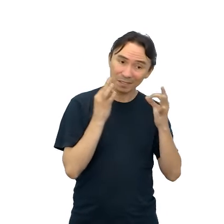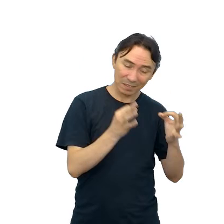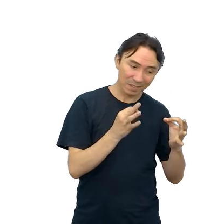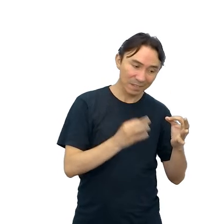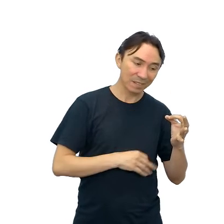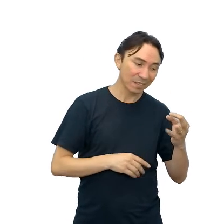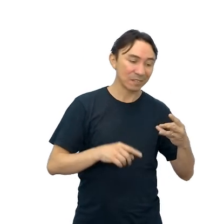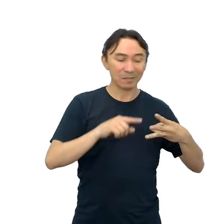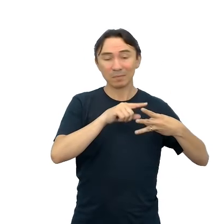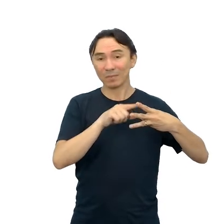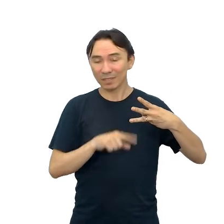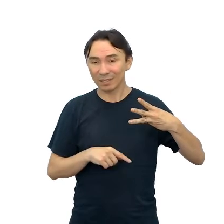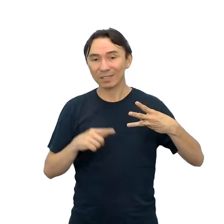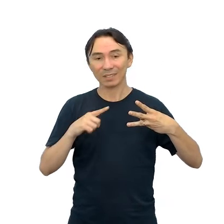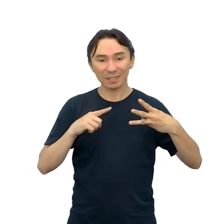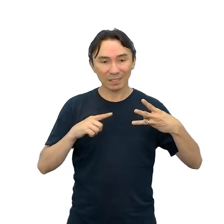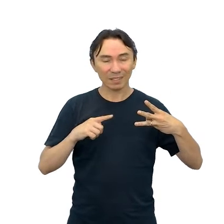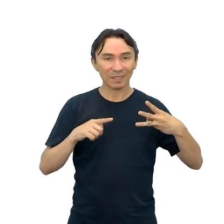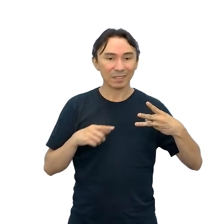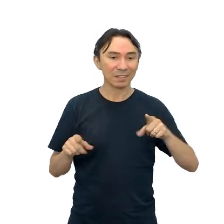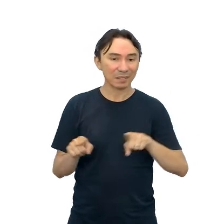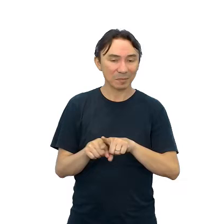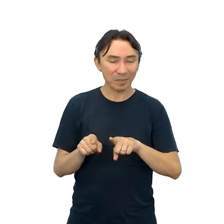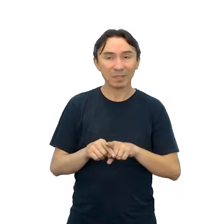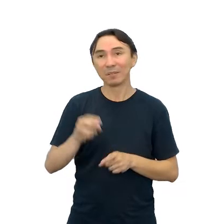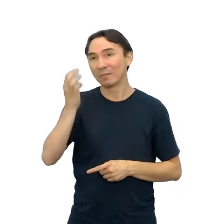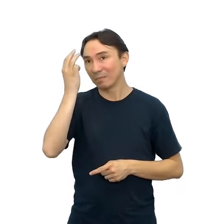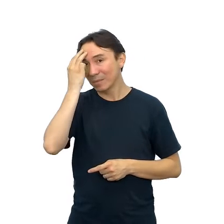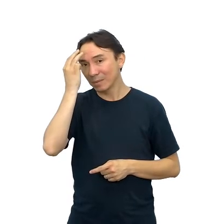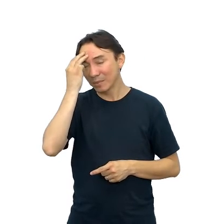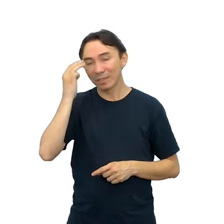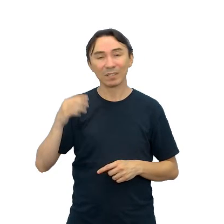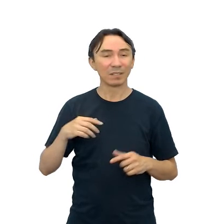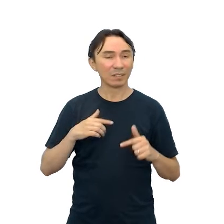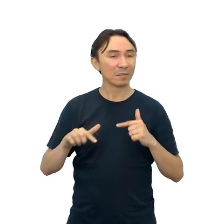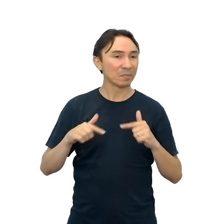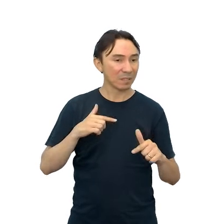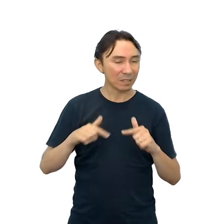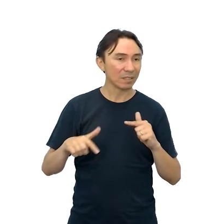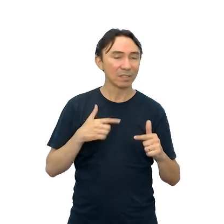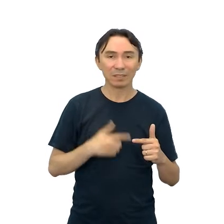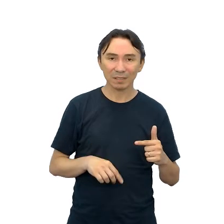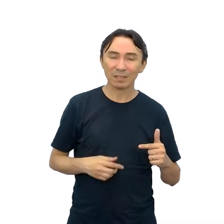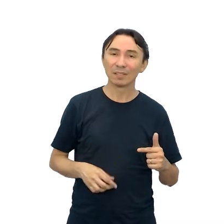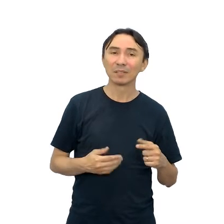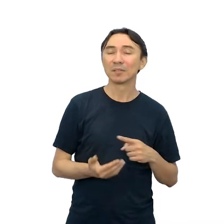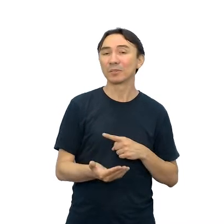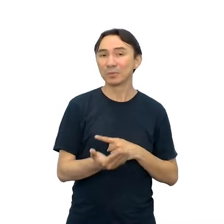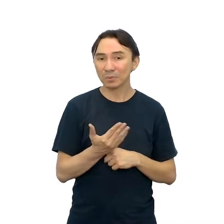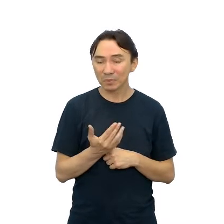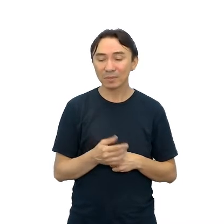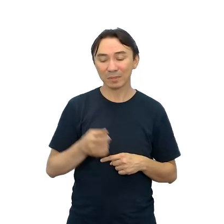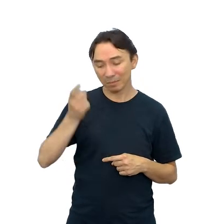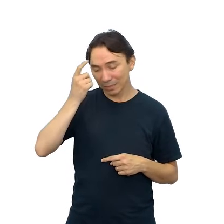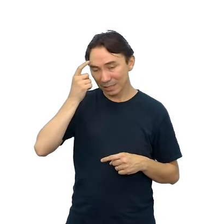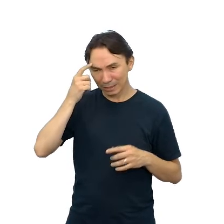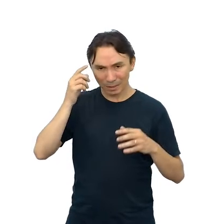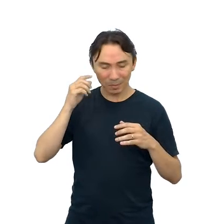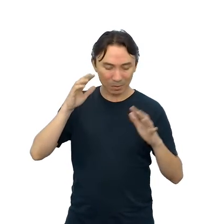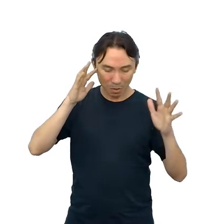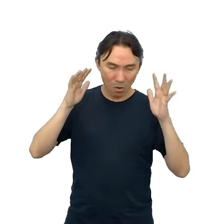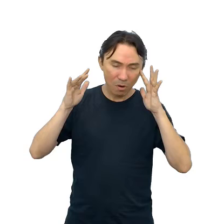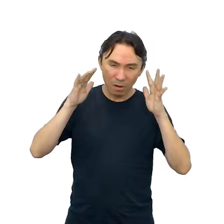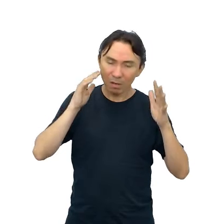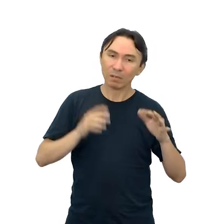de trabalho, né, dar vazão aí ao que nós pensamos, ao planejamento,